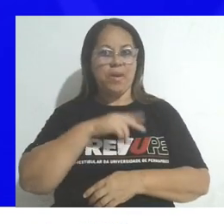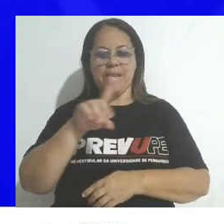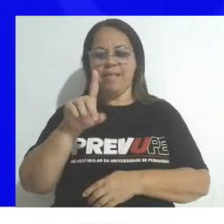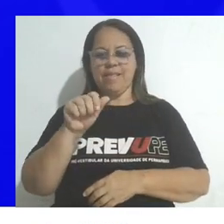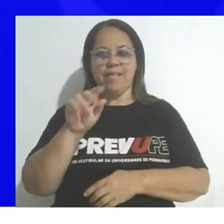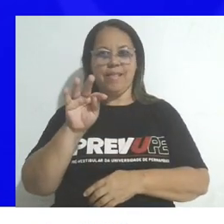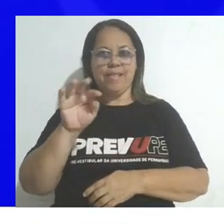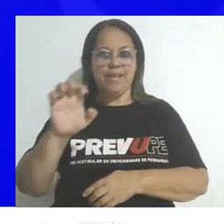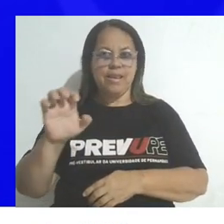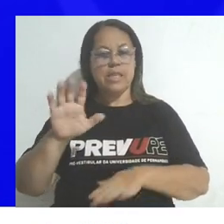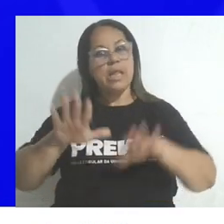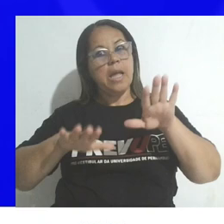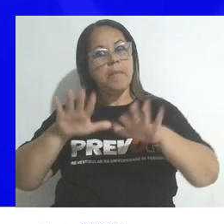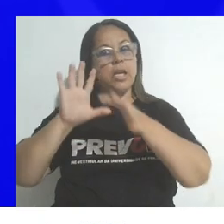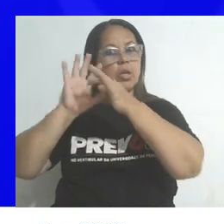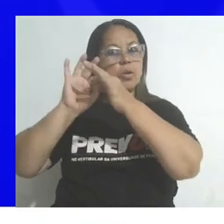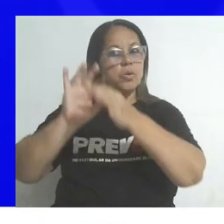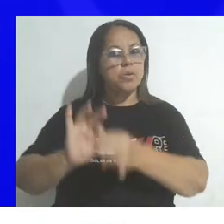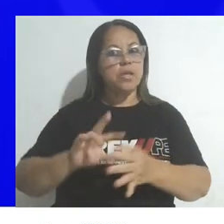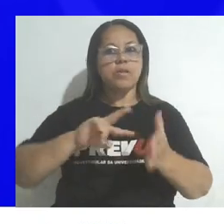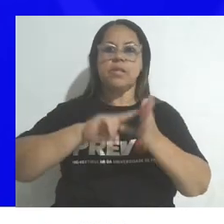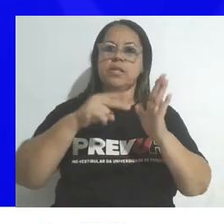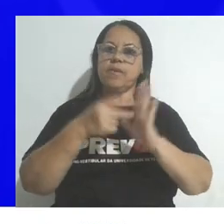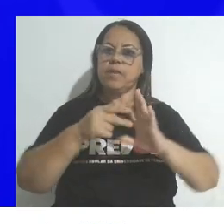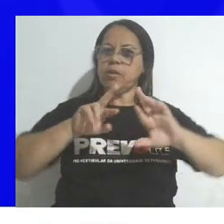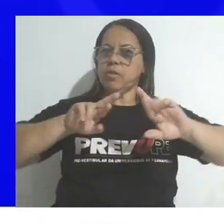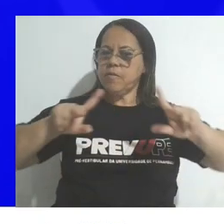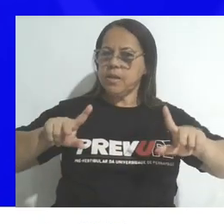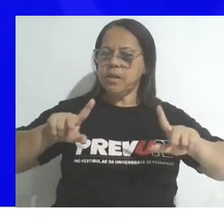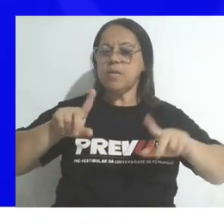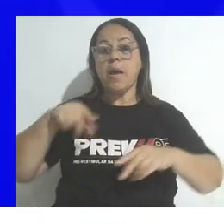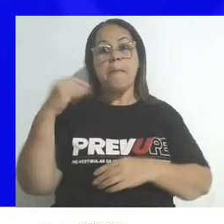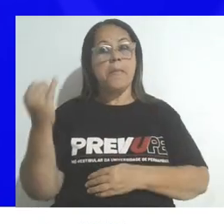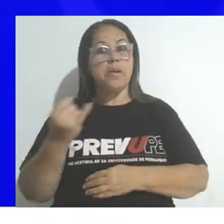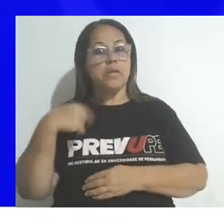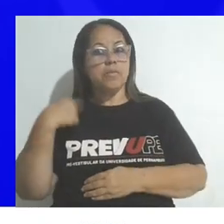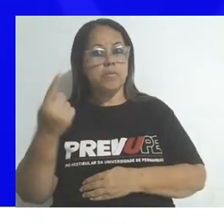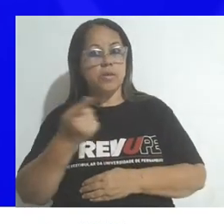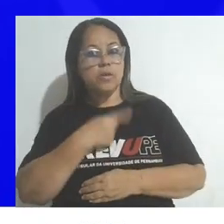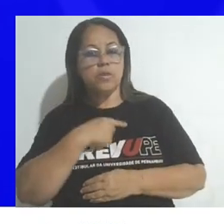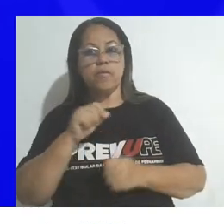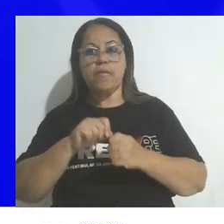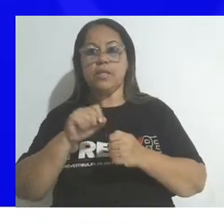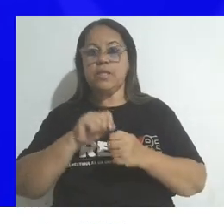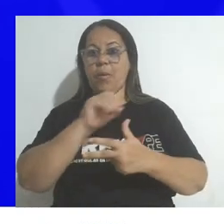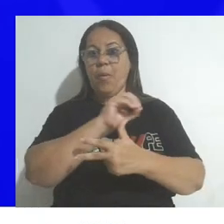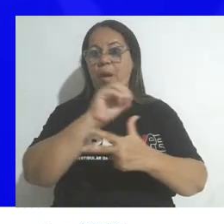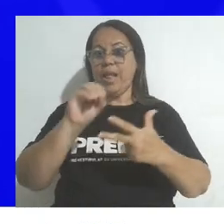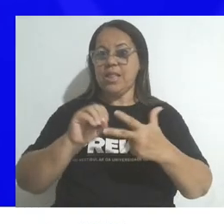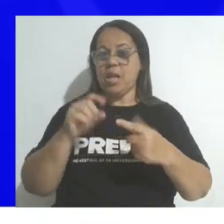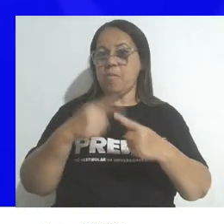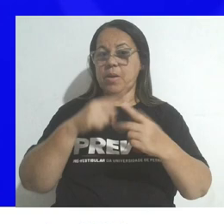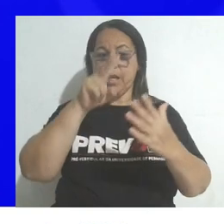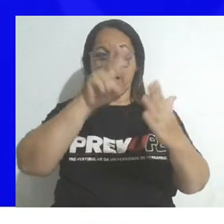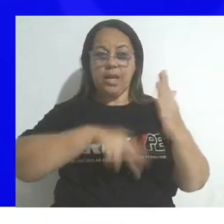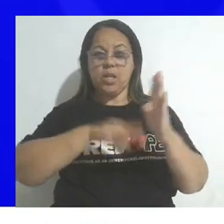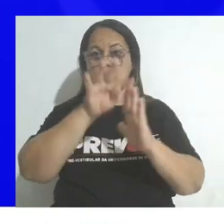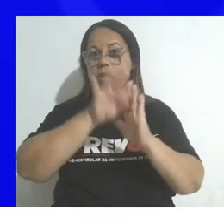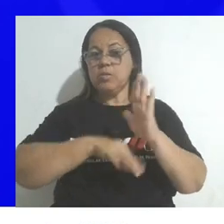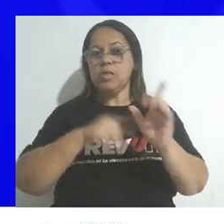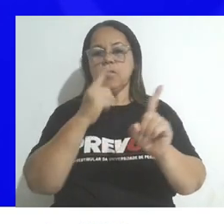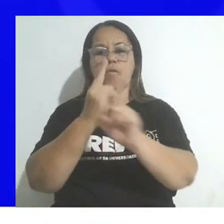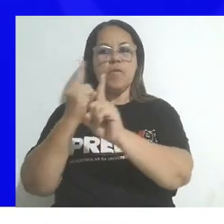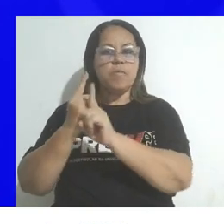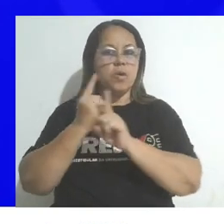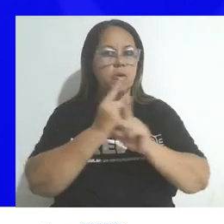palavra date dependendo do contexto vai ter significados diferentes isso é muito importante pra gente que vai fazer o Enem porque na leitura dos textos